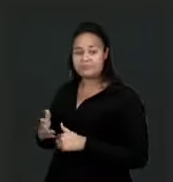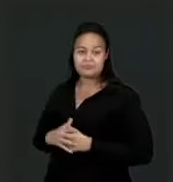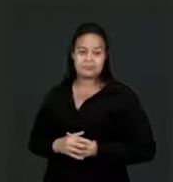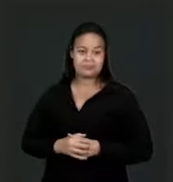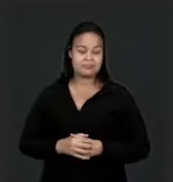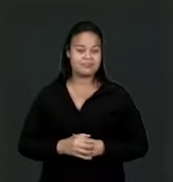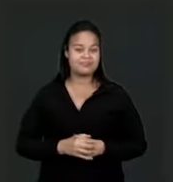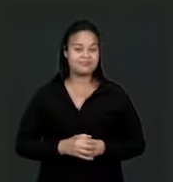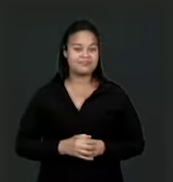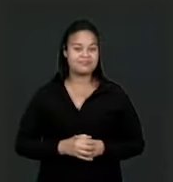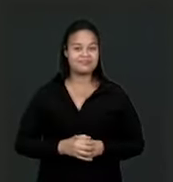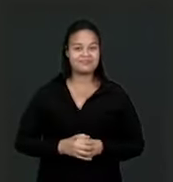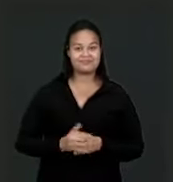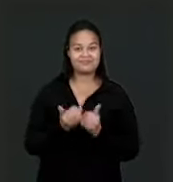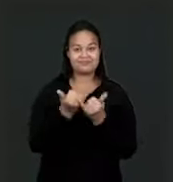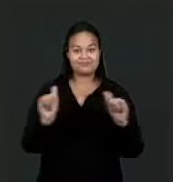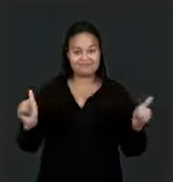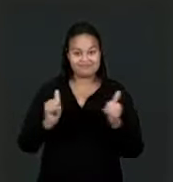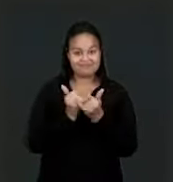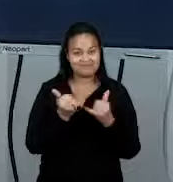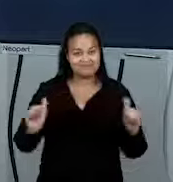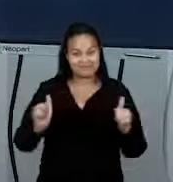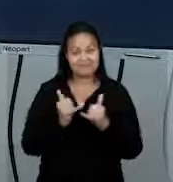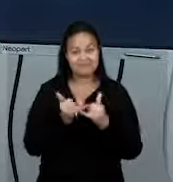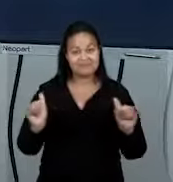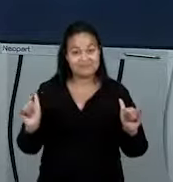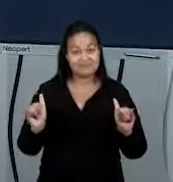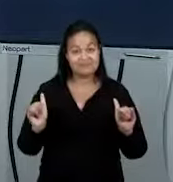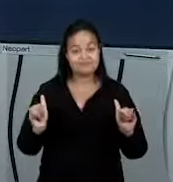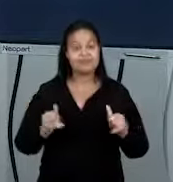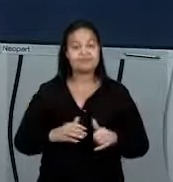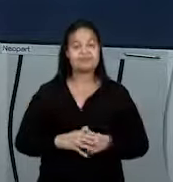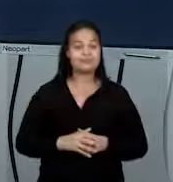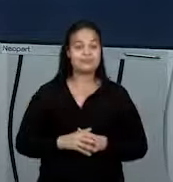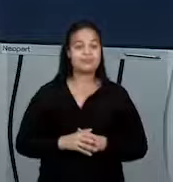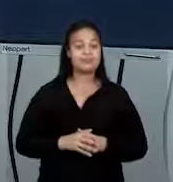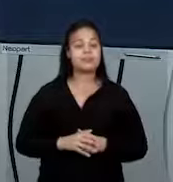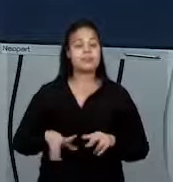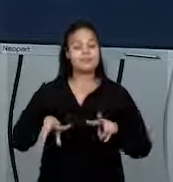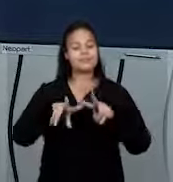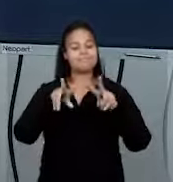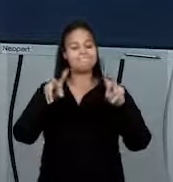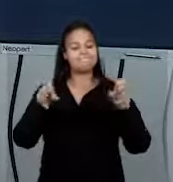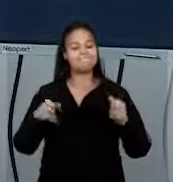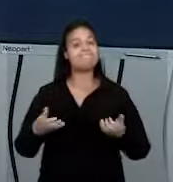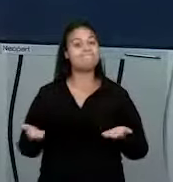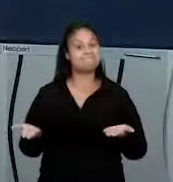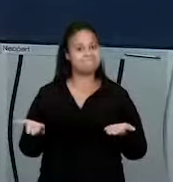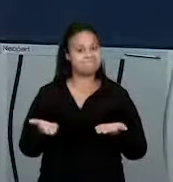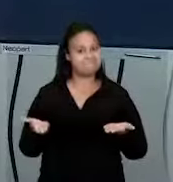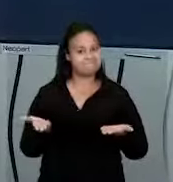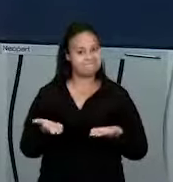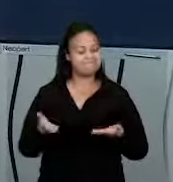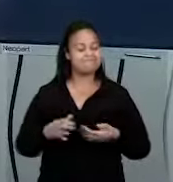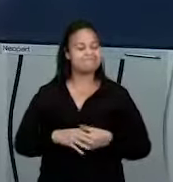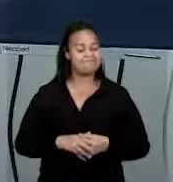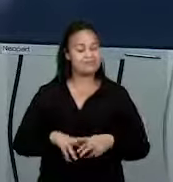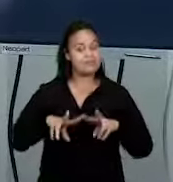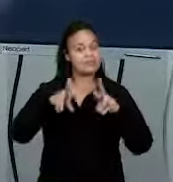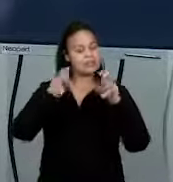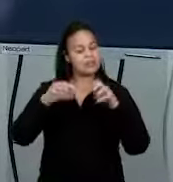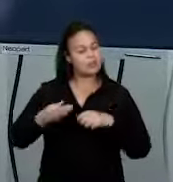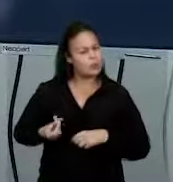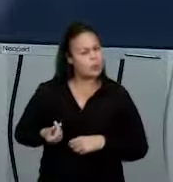Bem, energia elétrica. Energia elétrica é o assunto do momento, né? E deveria ser o assunto para a